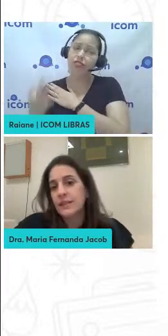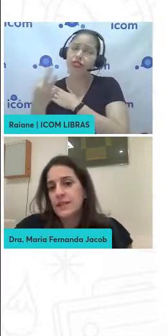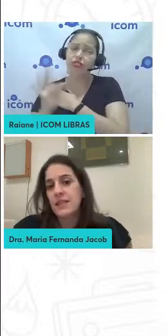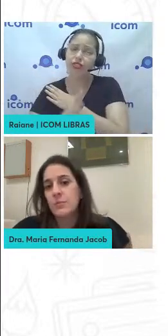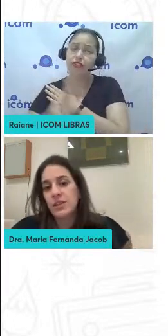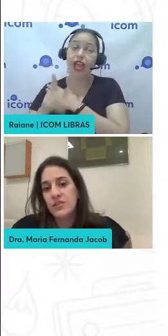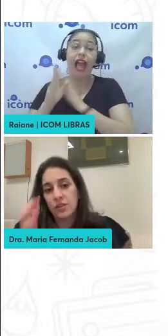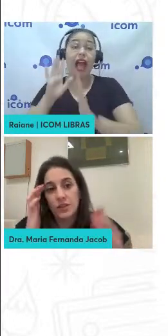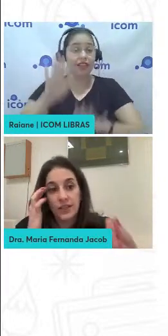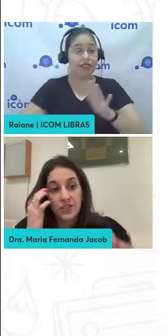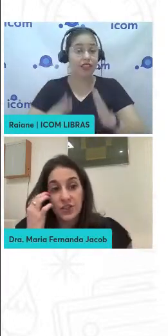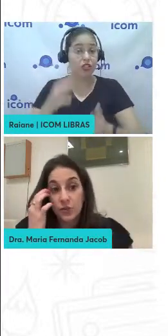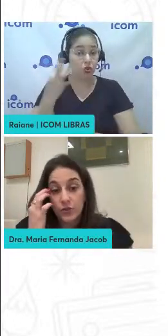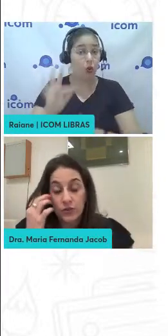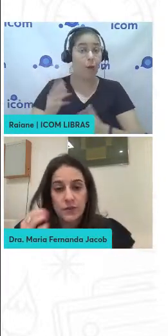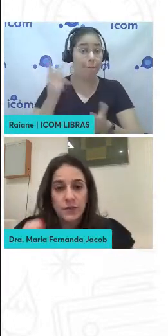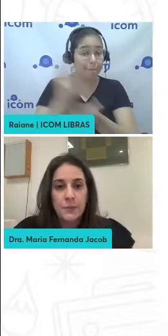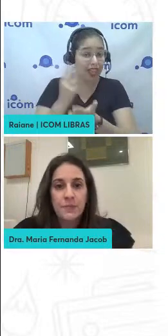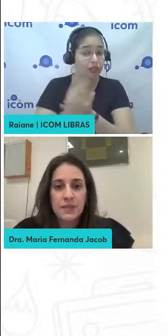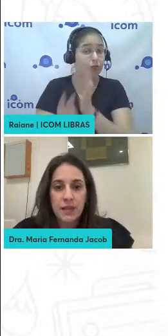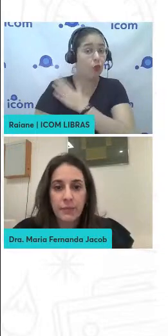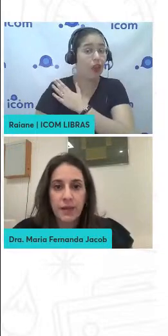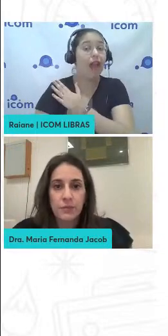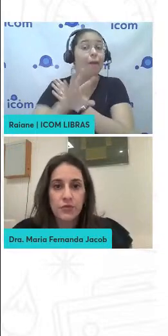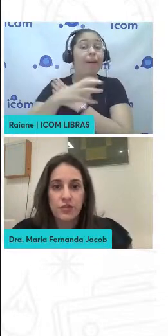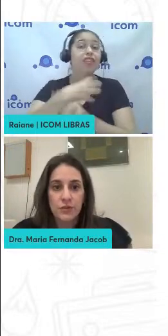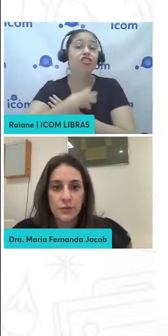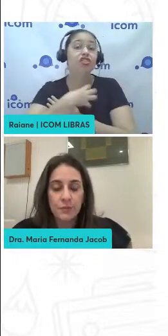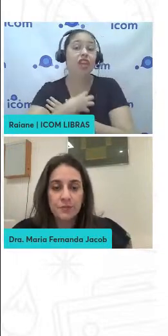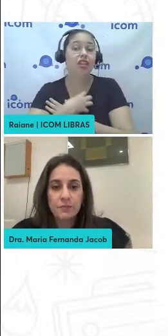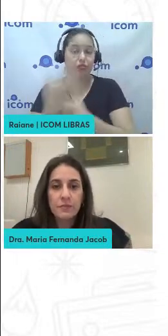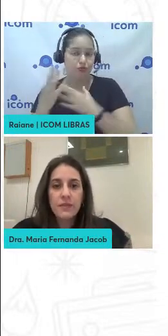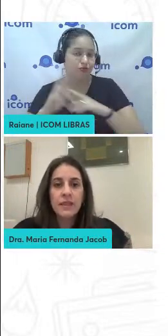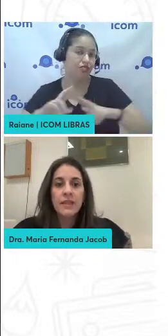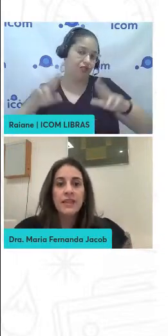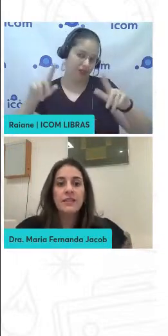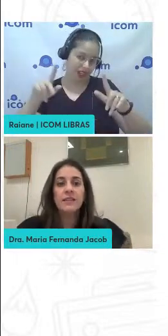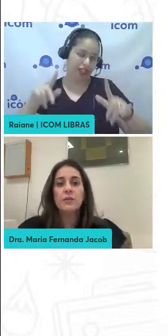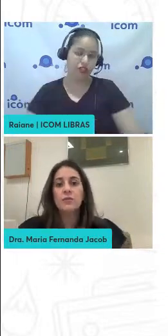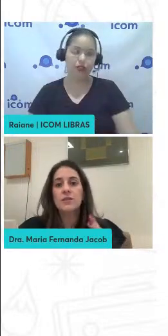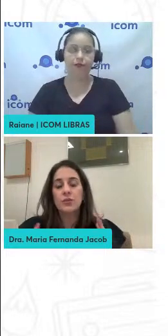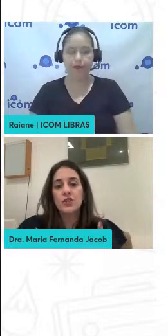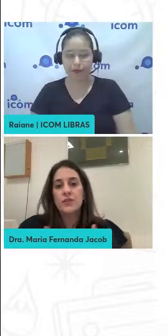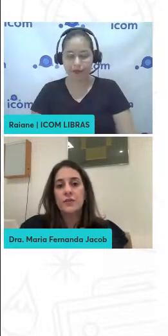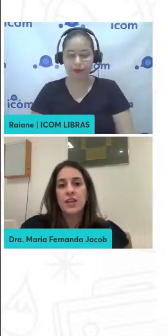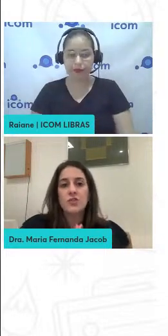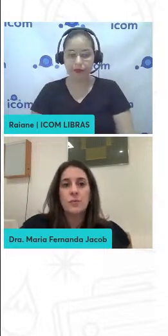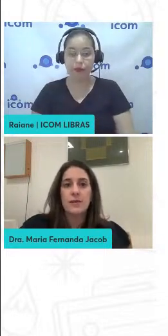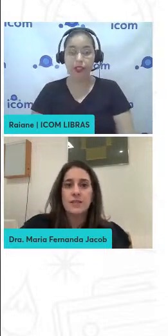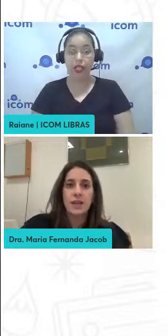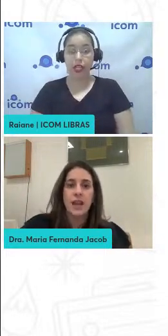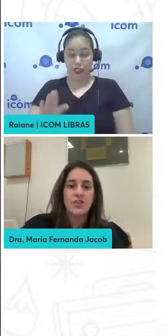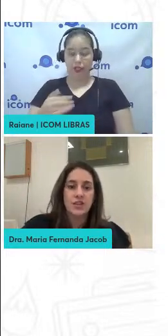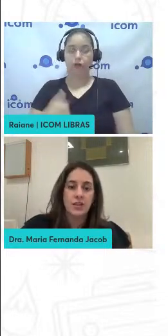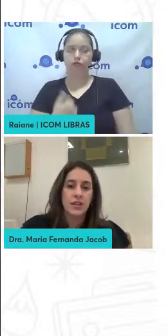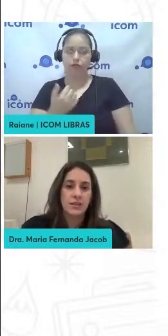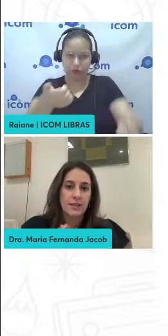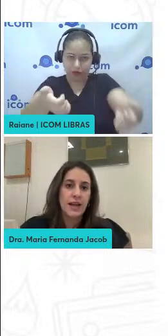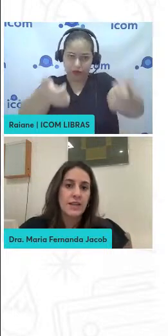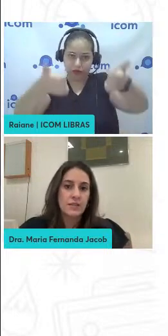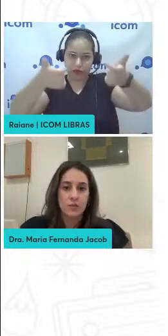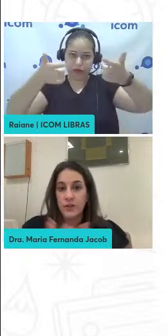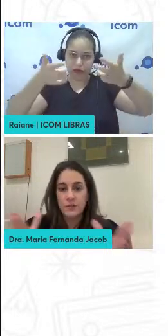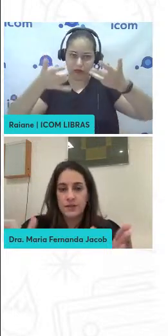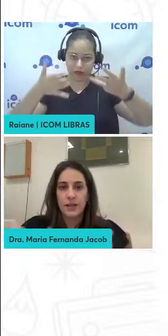de tratar sempre a individualidade e todos nós sabemos disso. Então, se eu estou de frente a um paciente